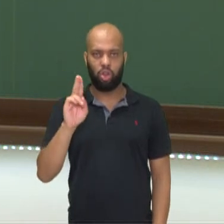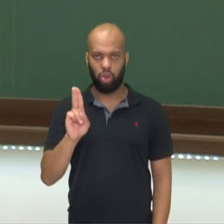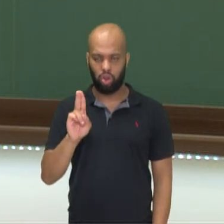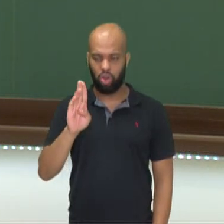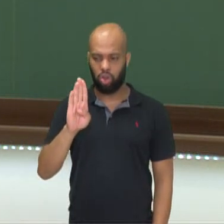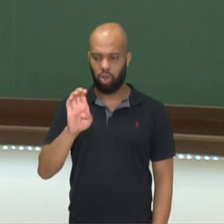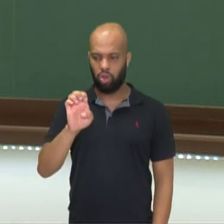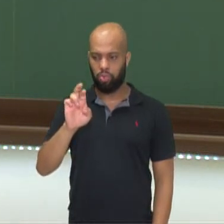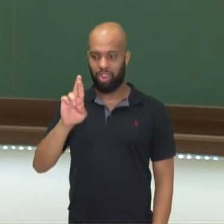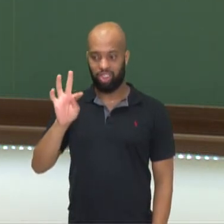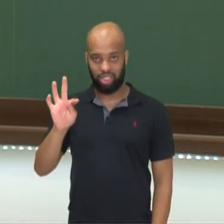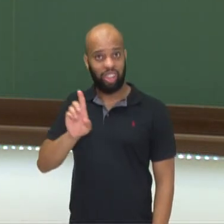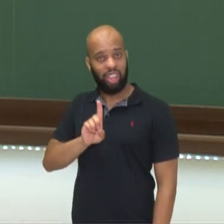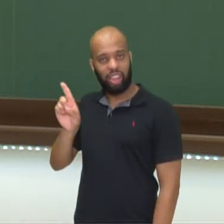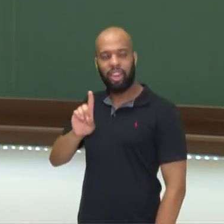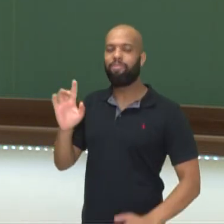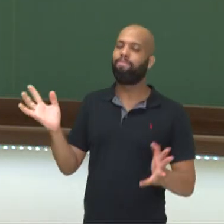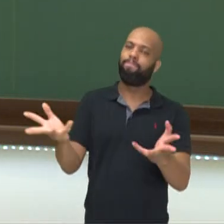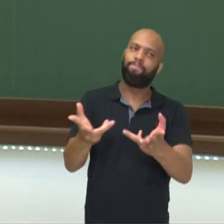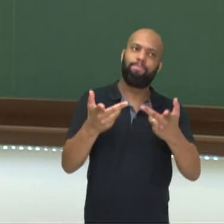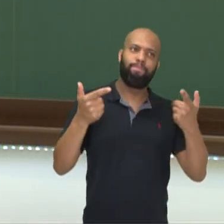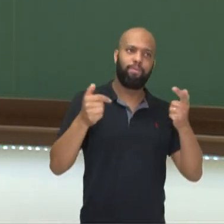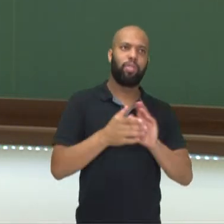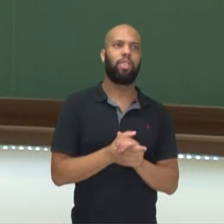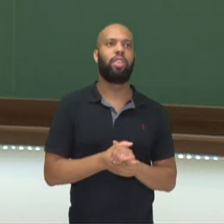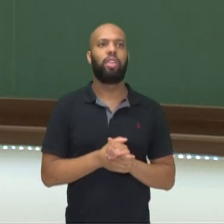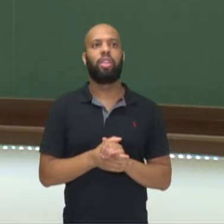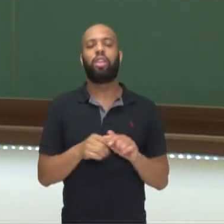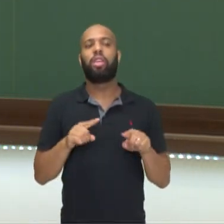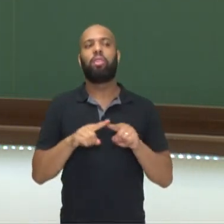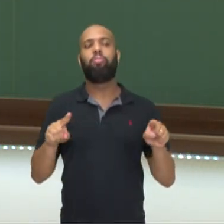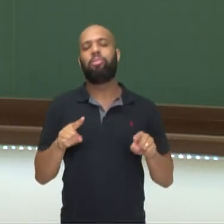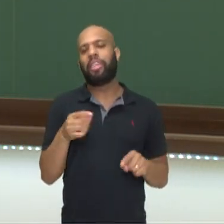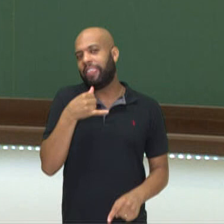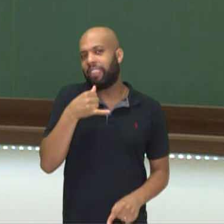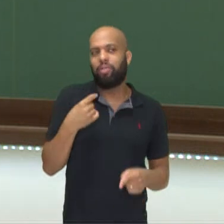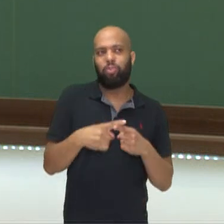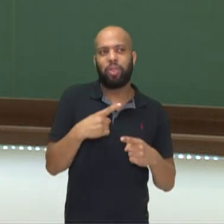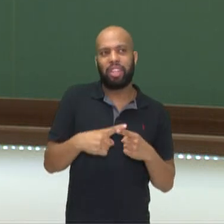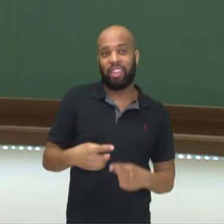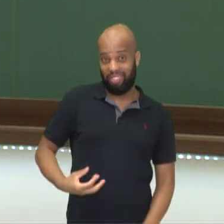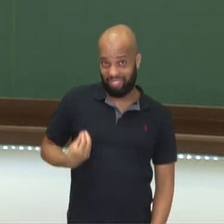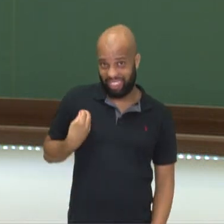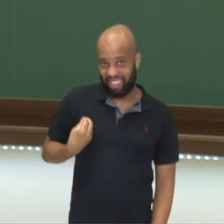ele é fantástico, tá? Infelizmente, ele não foi compreendido enquanto